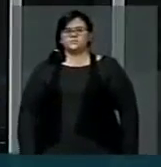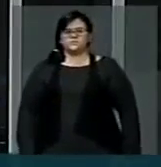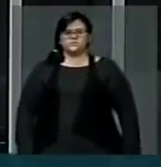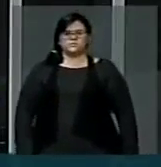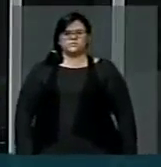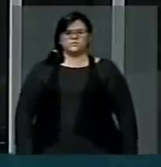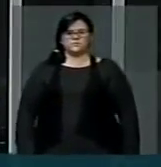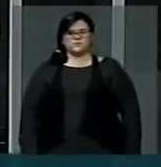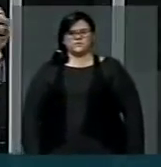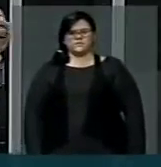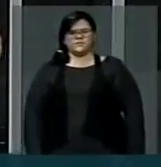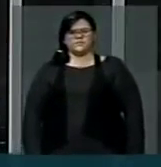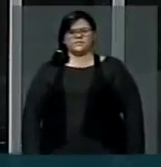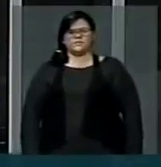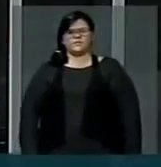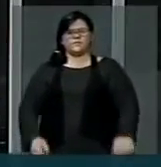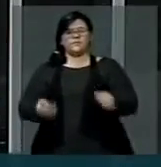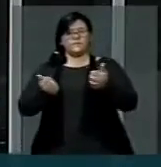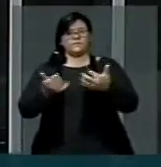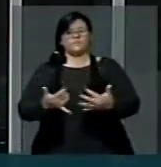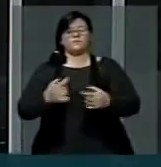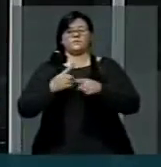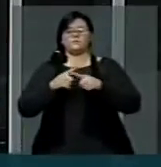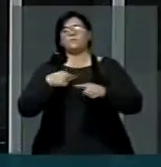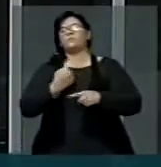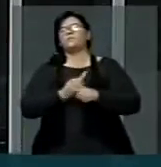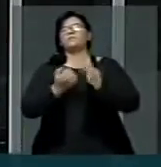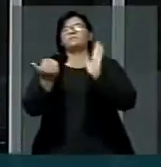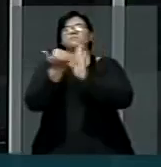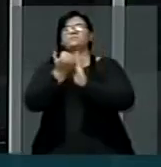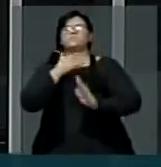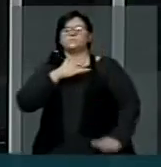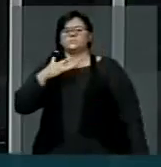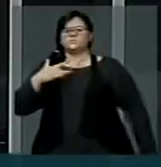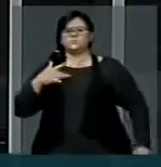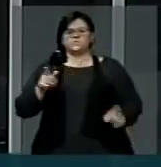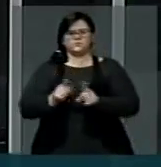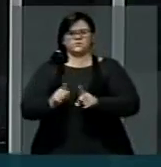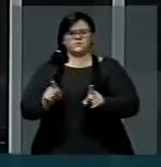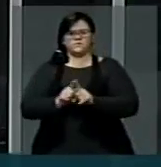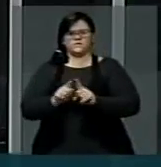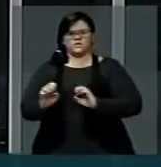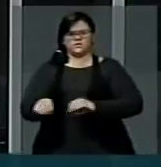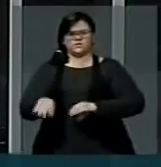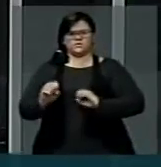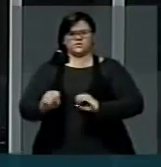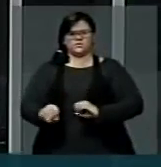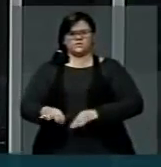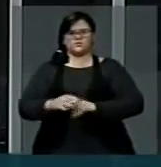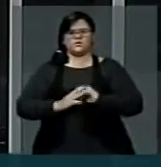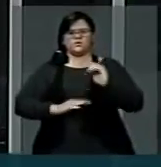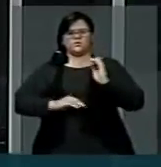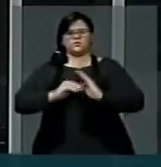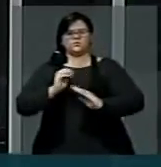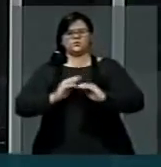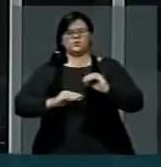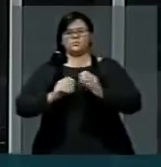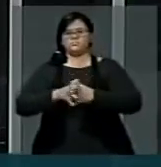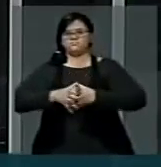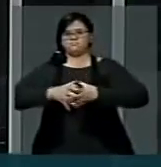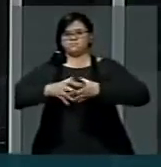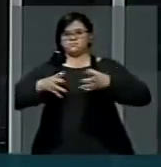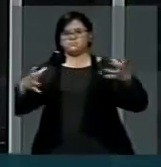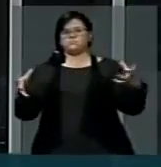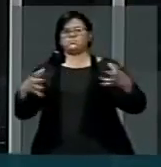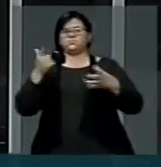como estava dizendo aqui, os nossos avanços na saúde, sobretudo também na educação, com a expansão das universidades